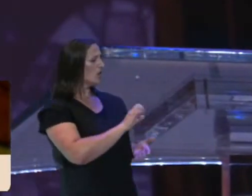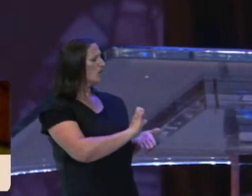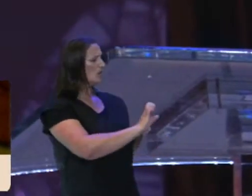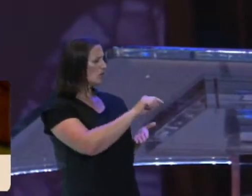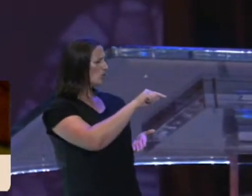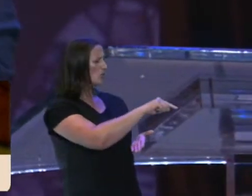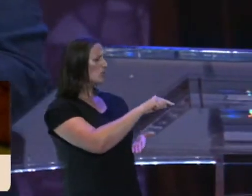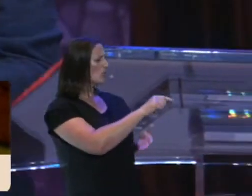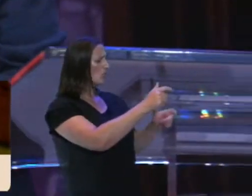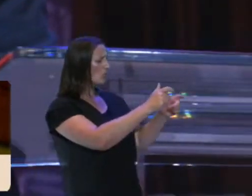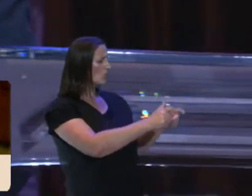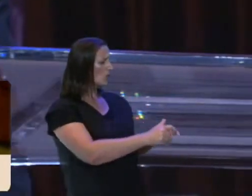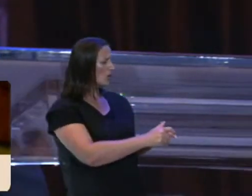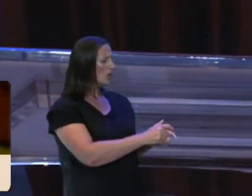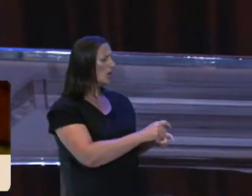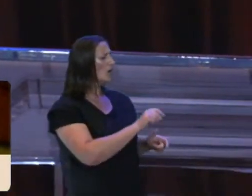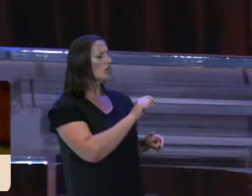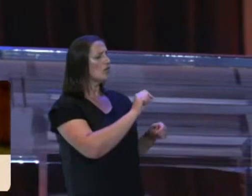está fazendo aqui, Elias?